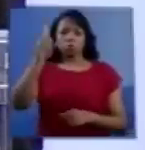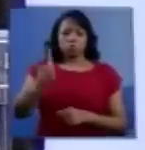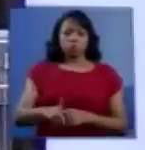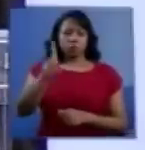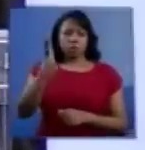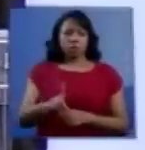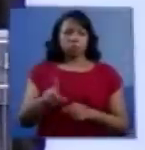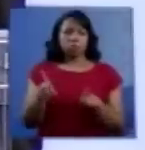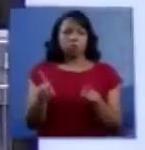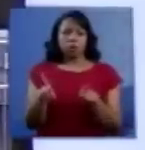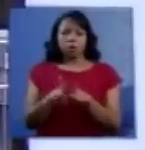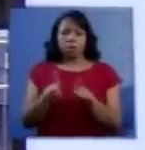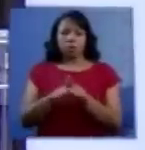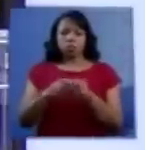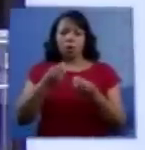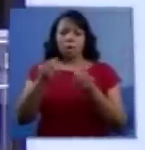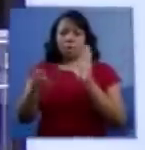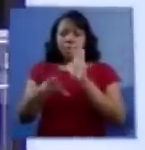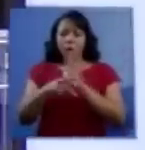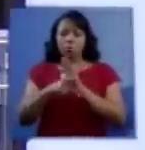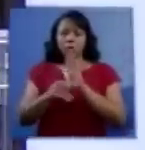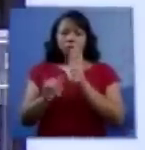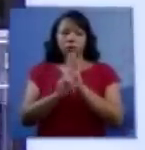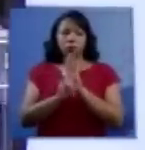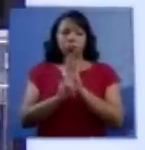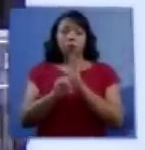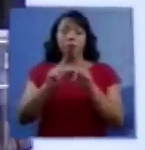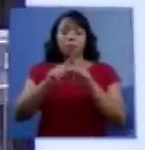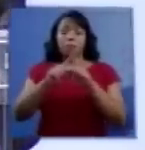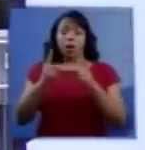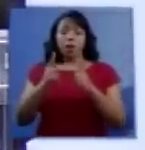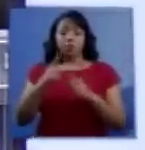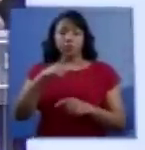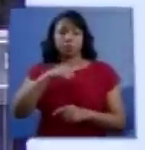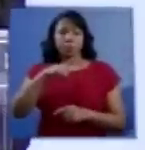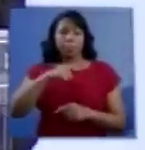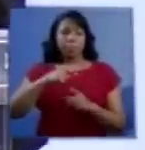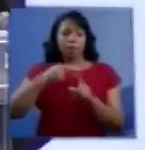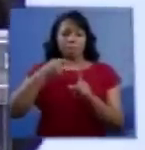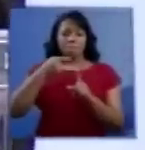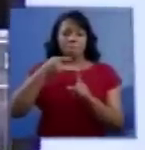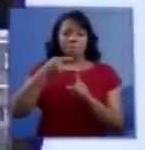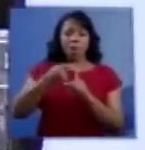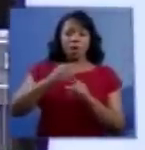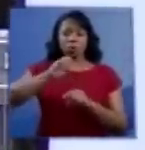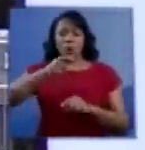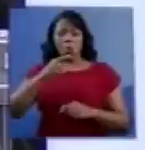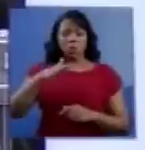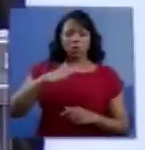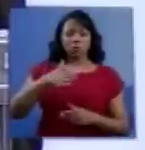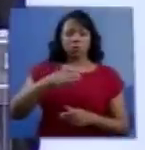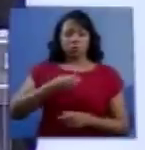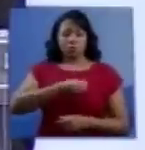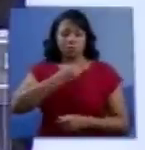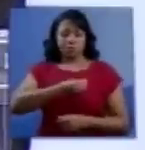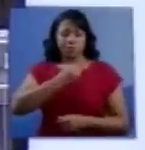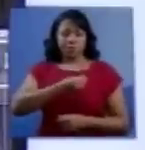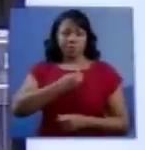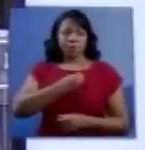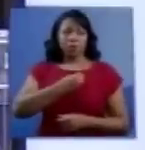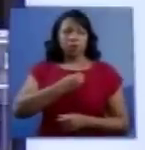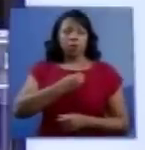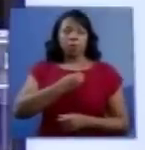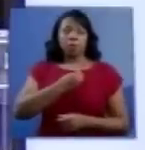nega sua identidade o fato de ter mais ou menos tempo de existência